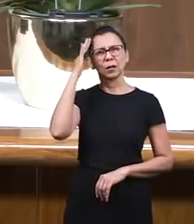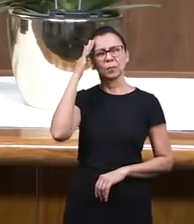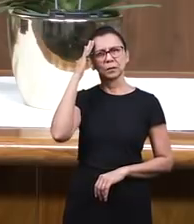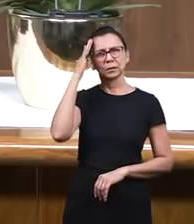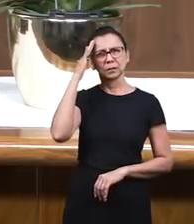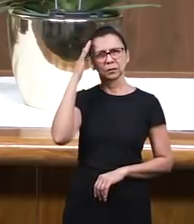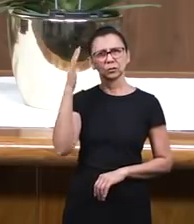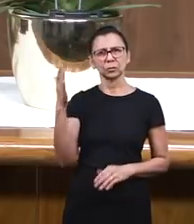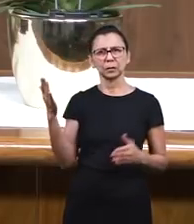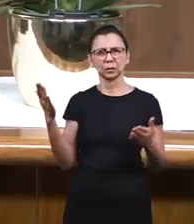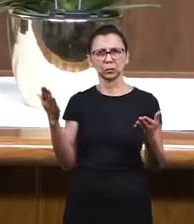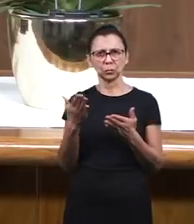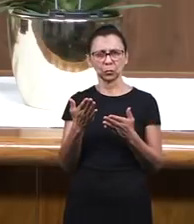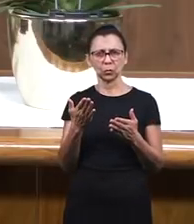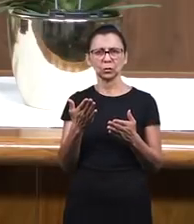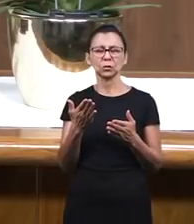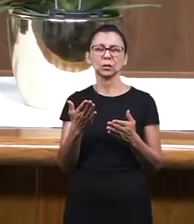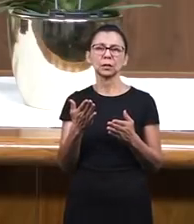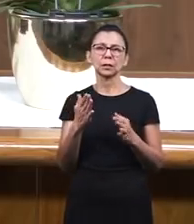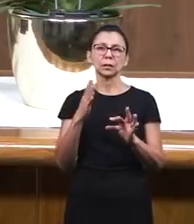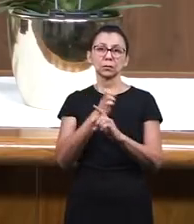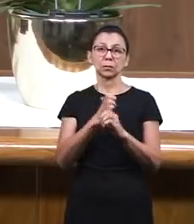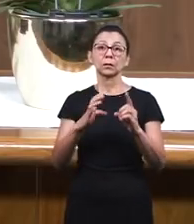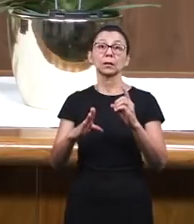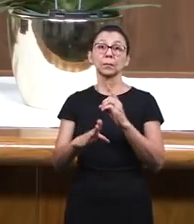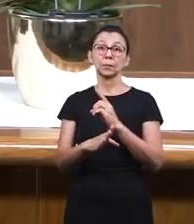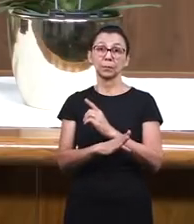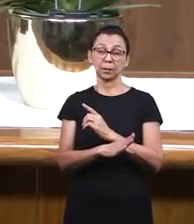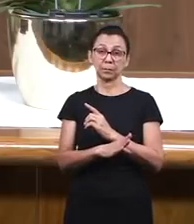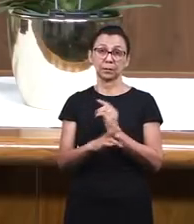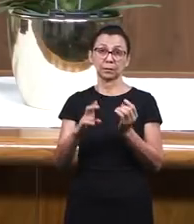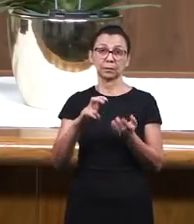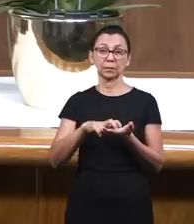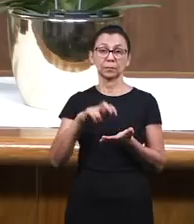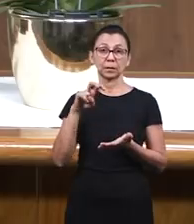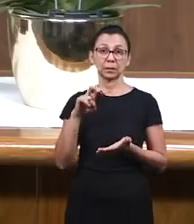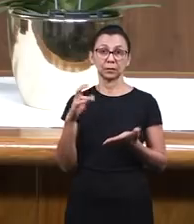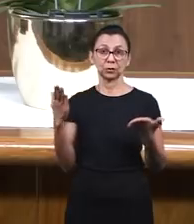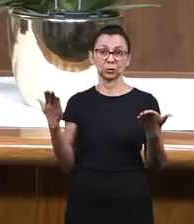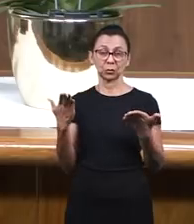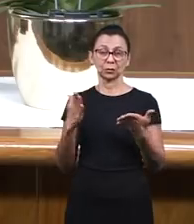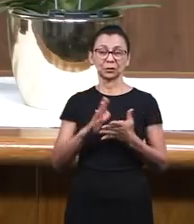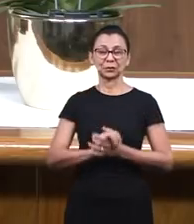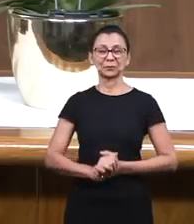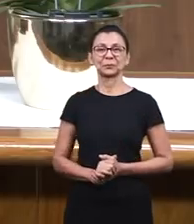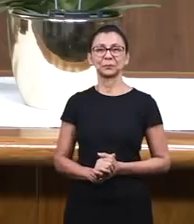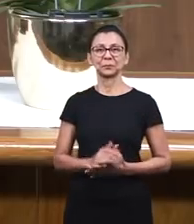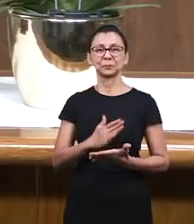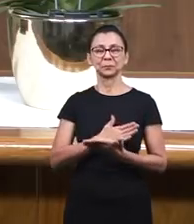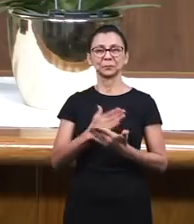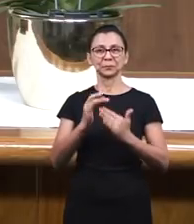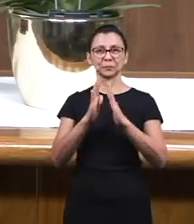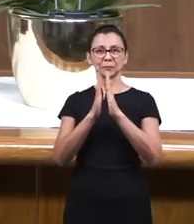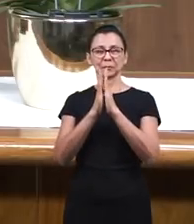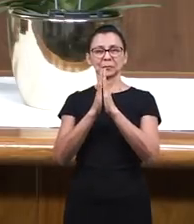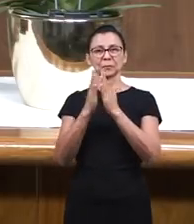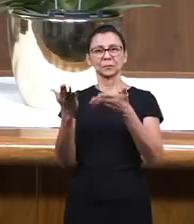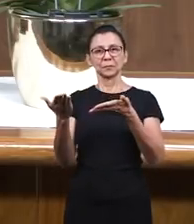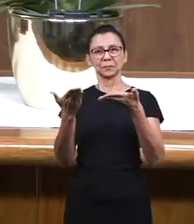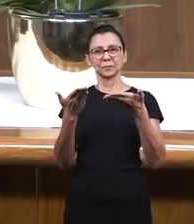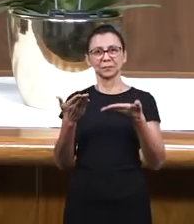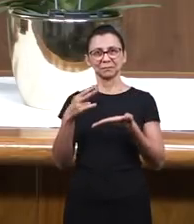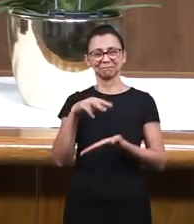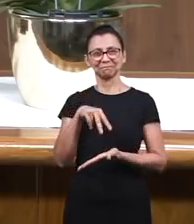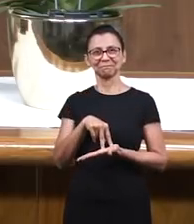tratado na Escola Bíblica Dominical de hoje, da manhã de hoje. Nós vamos começar esse momento fazendo uma oração. Convido vocês a colocar de pé